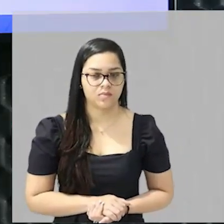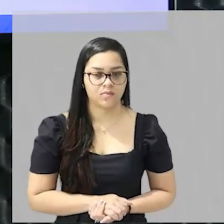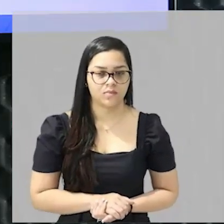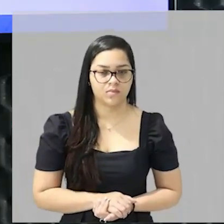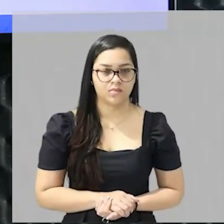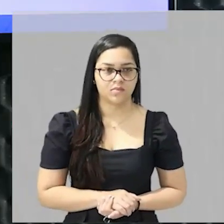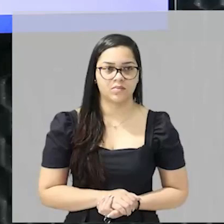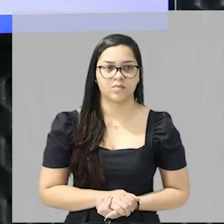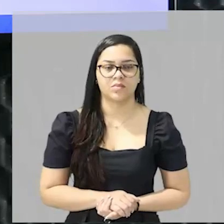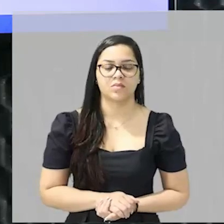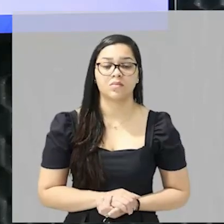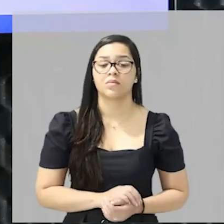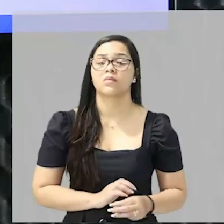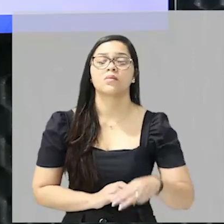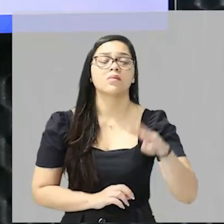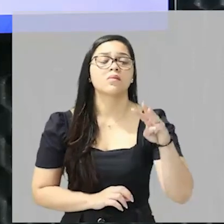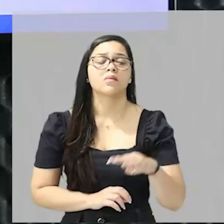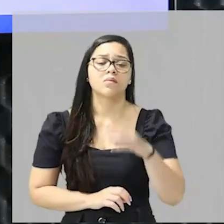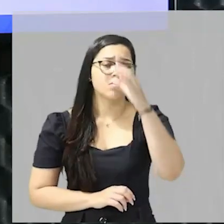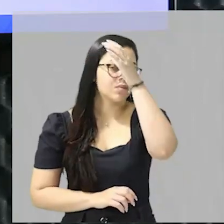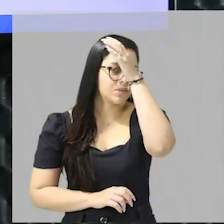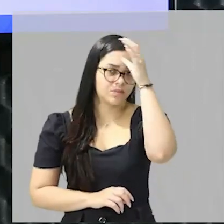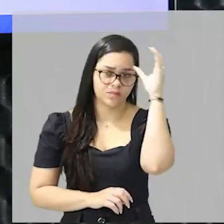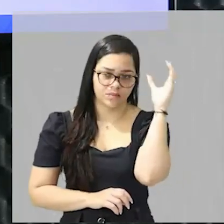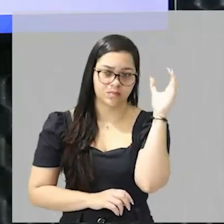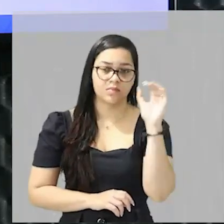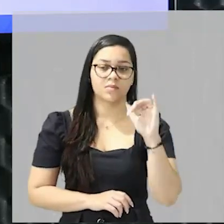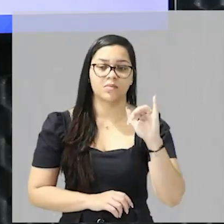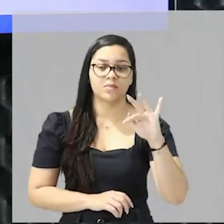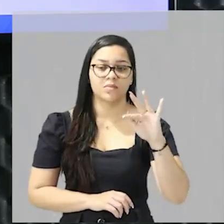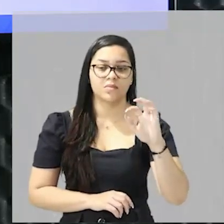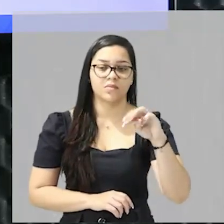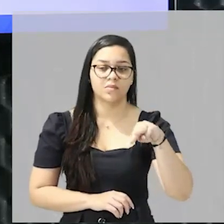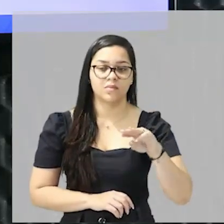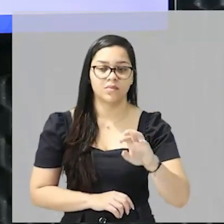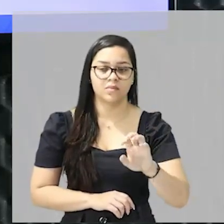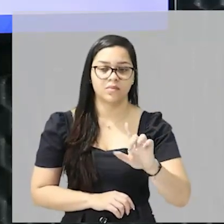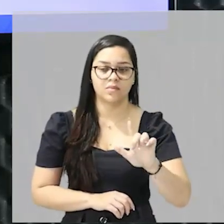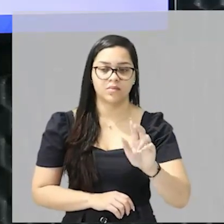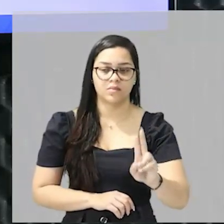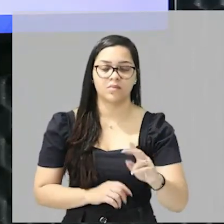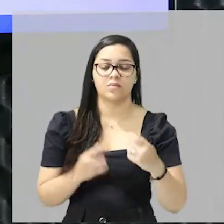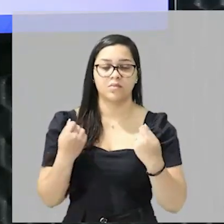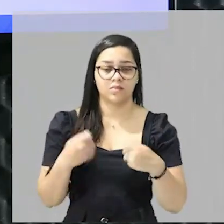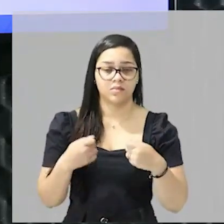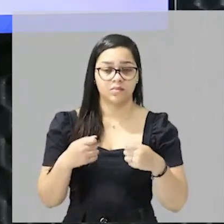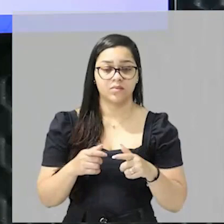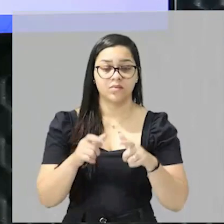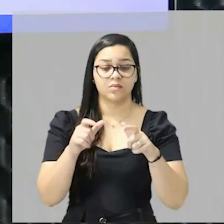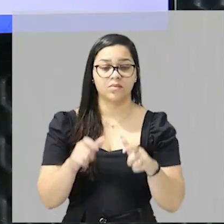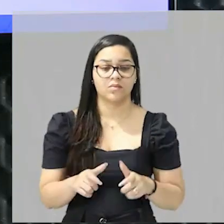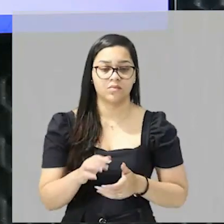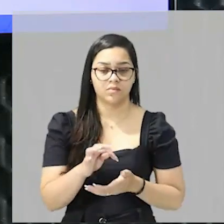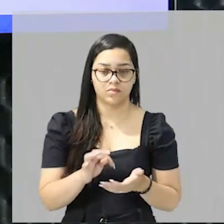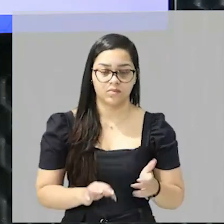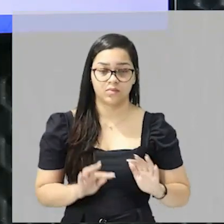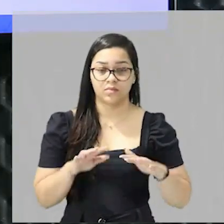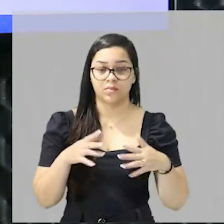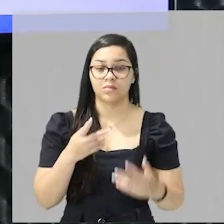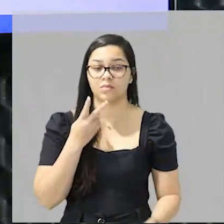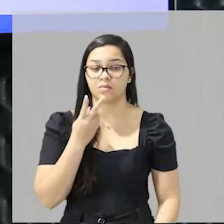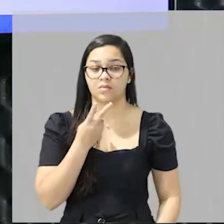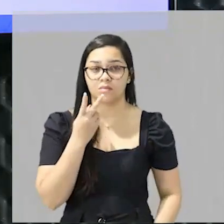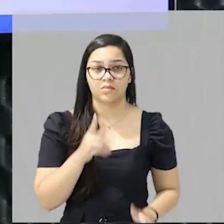que quem é a cliente? A Ifemelo. Então, quer dizer que você vai ter que localizar no texto quais são as falas